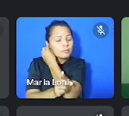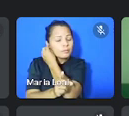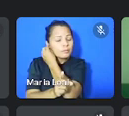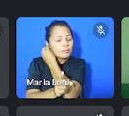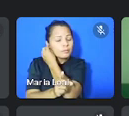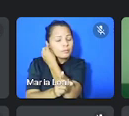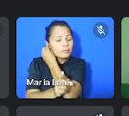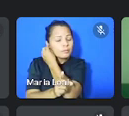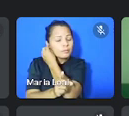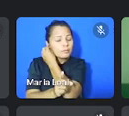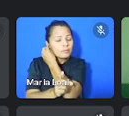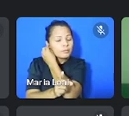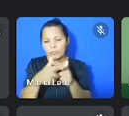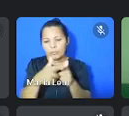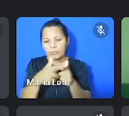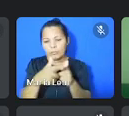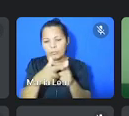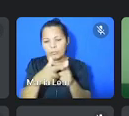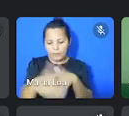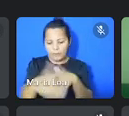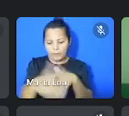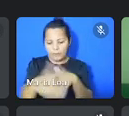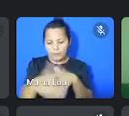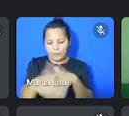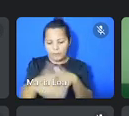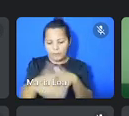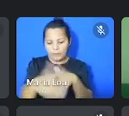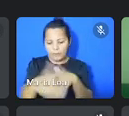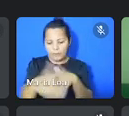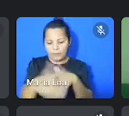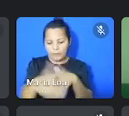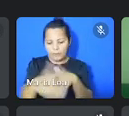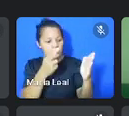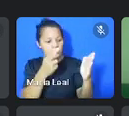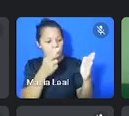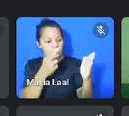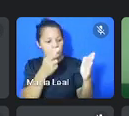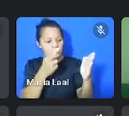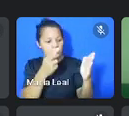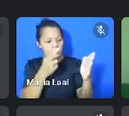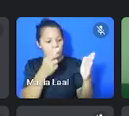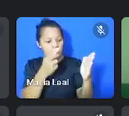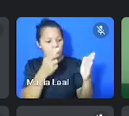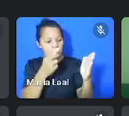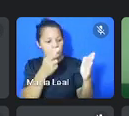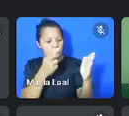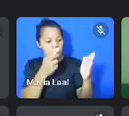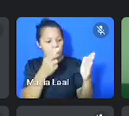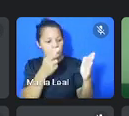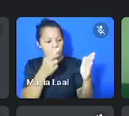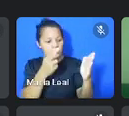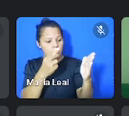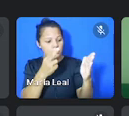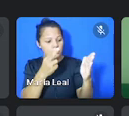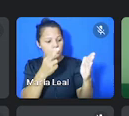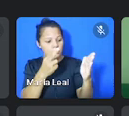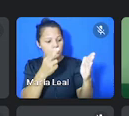problema. Eu corrijo uma vez e lanço a mesma nota para dupla ou para o trio.